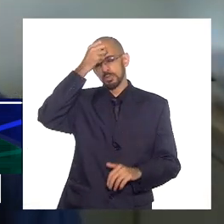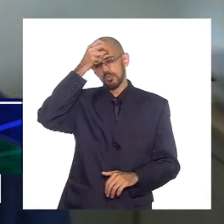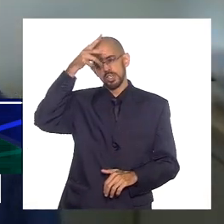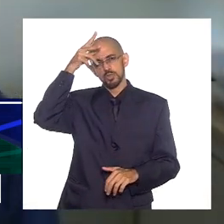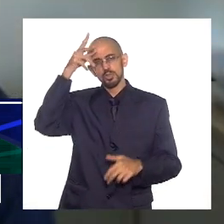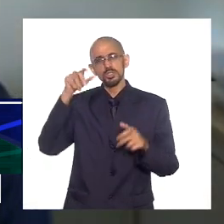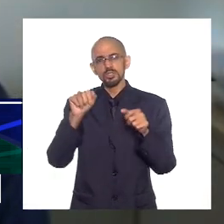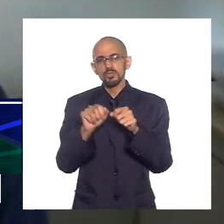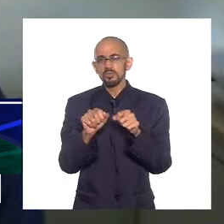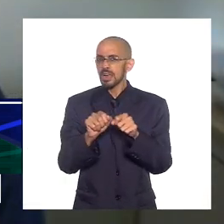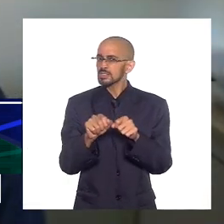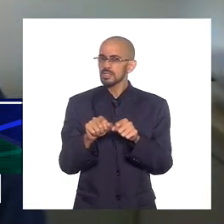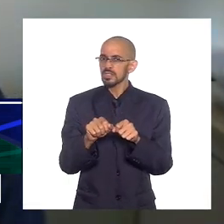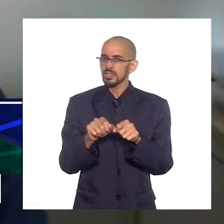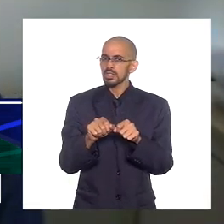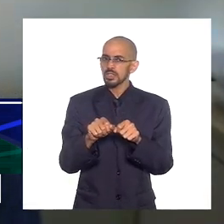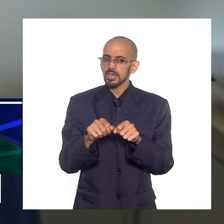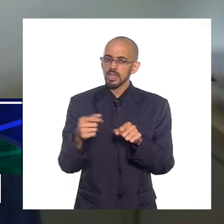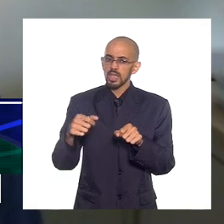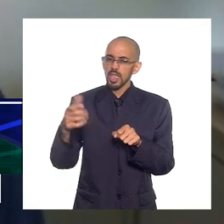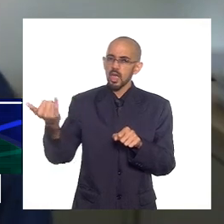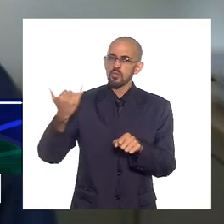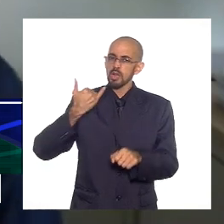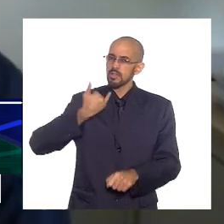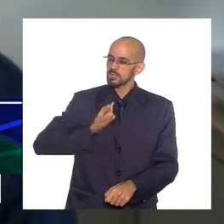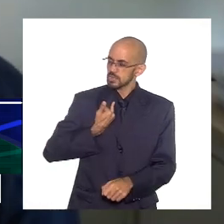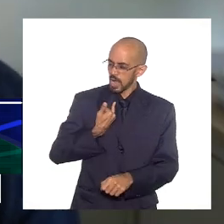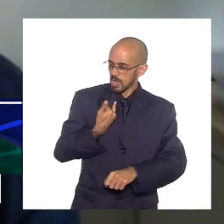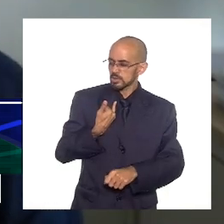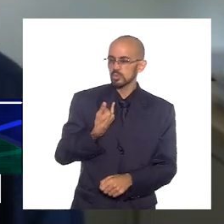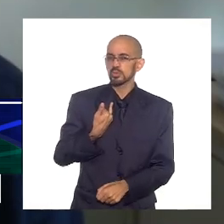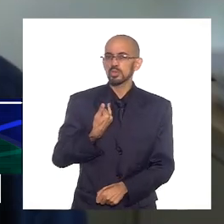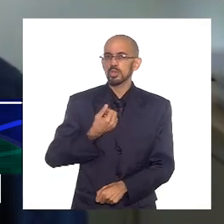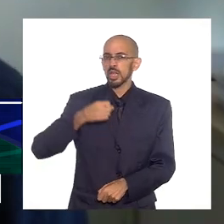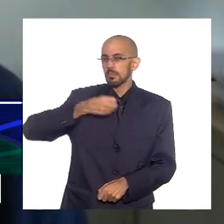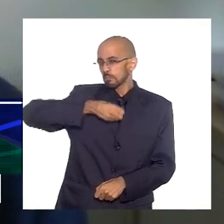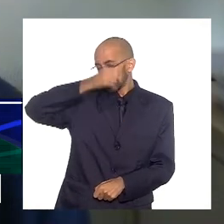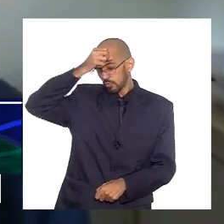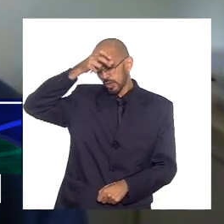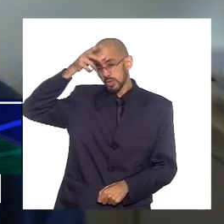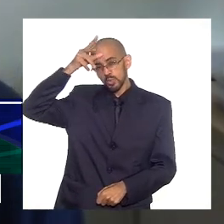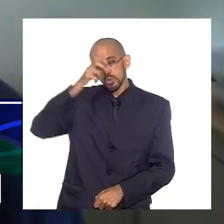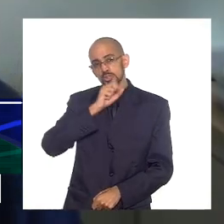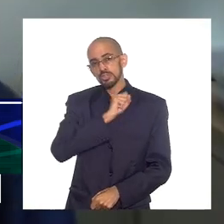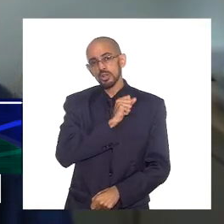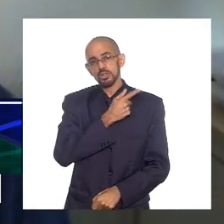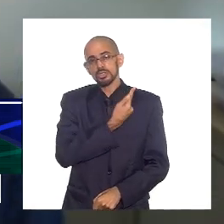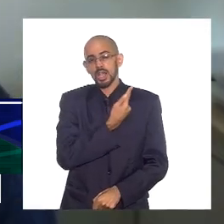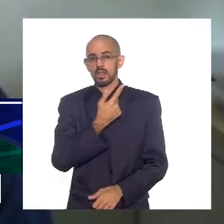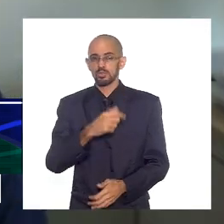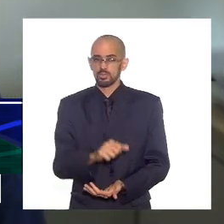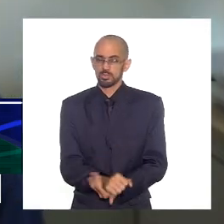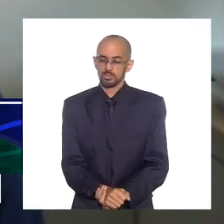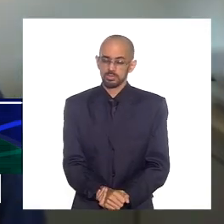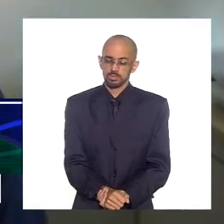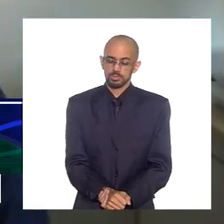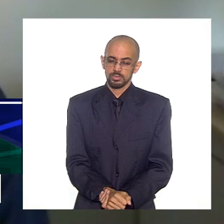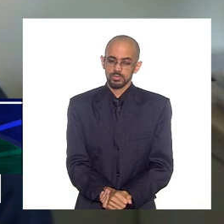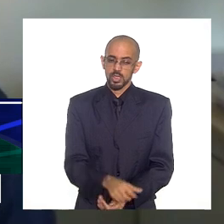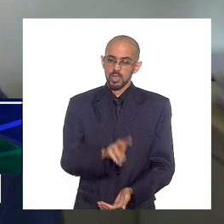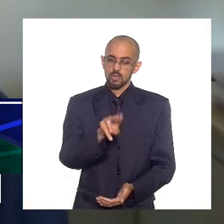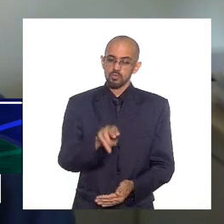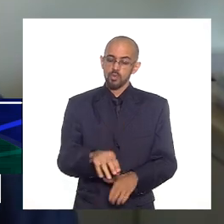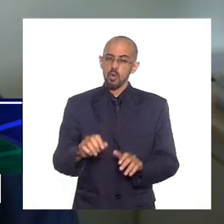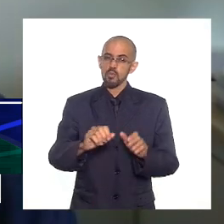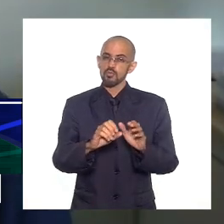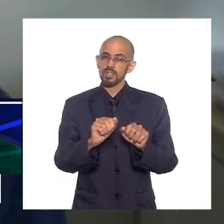fazendo. Outro dia foi noticiado a prefeitura de São Gonçalo. Eu vou